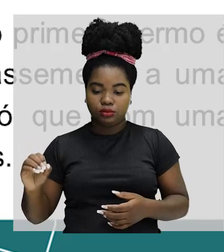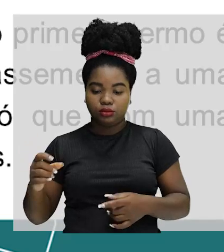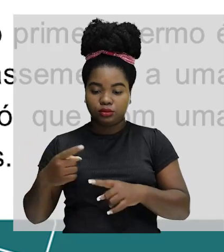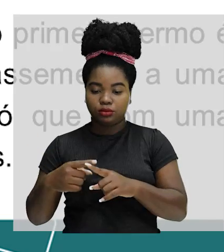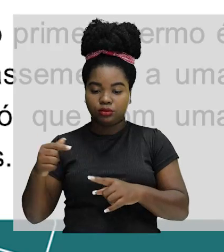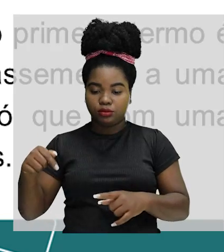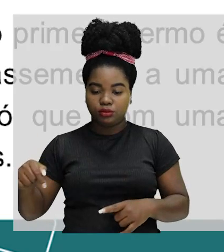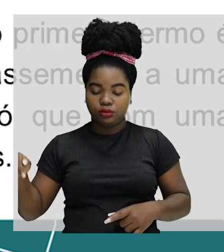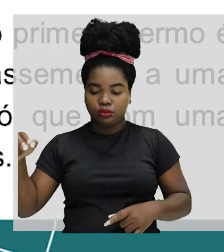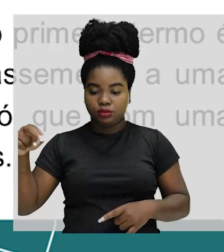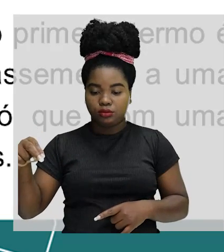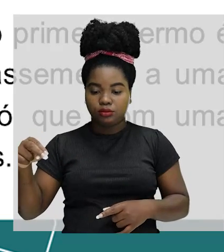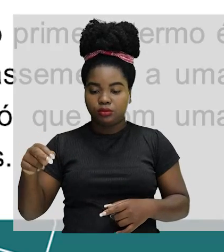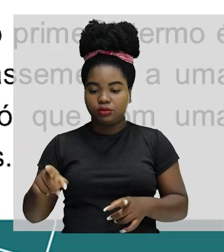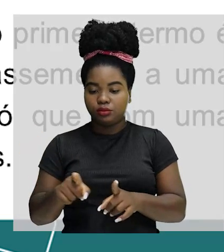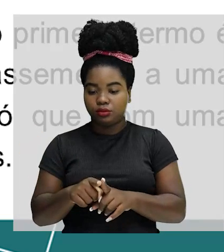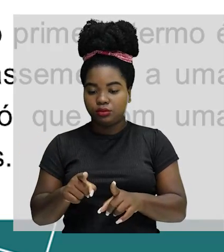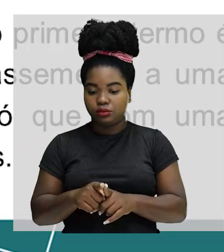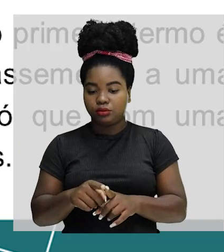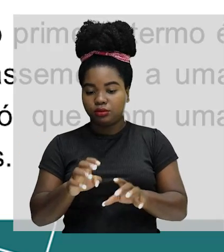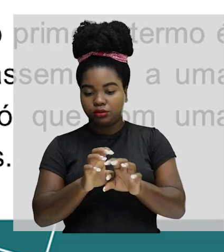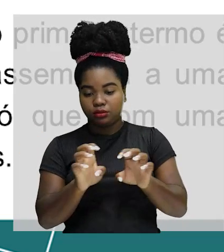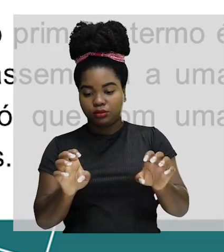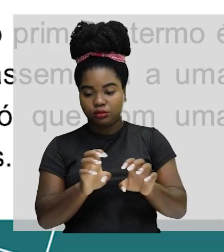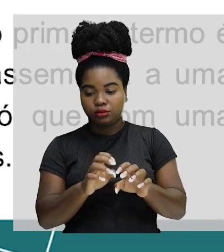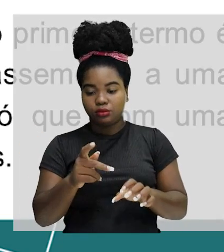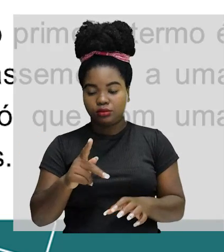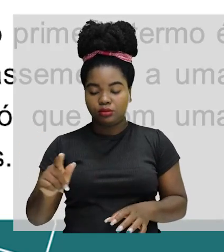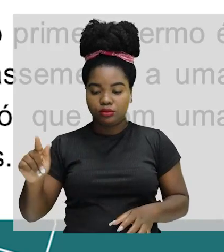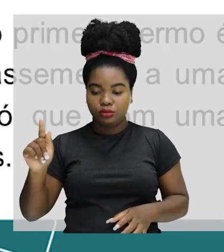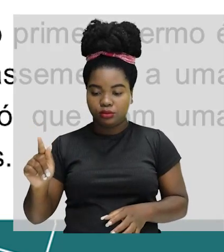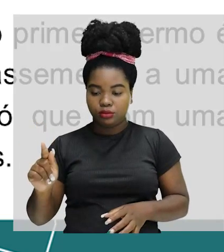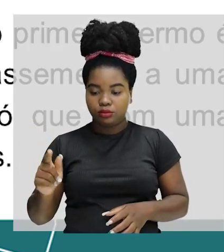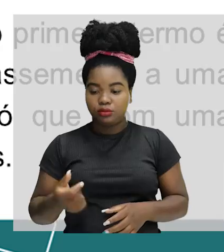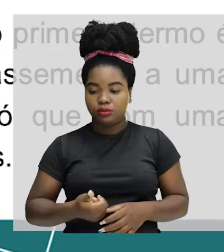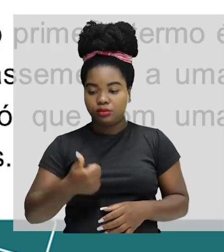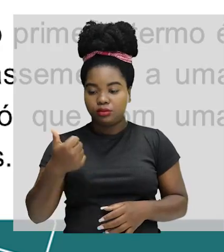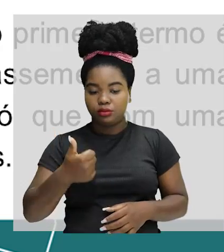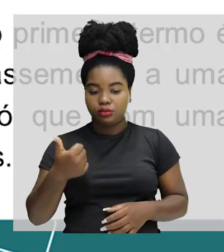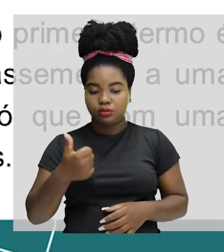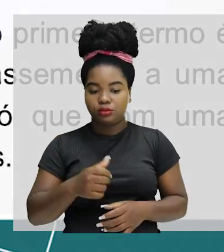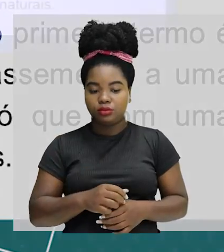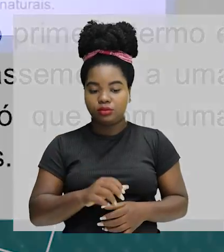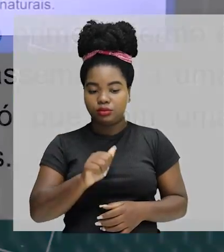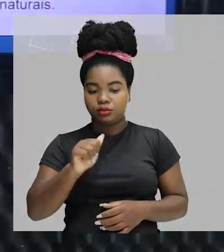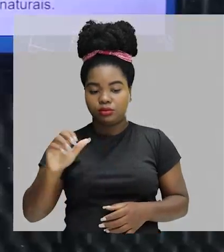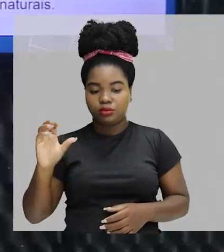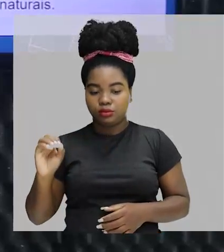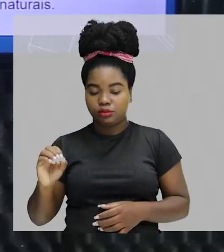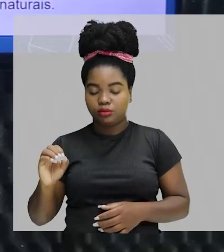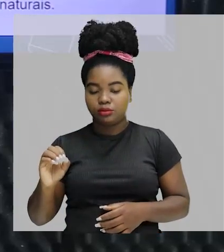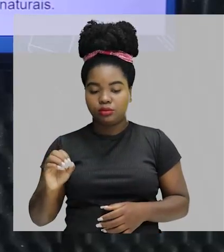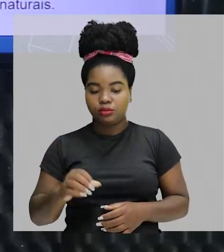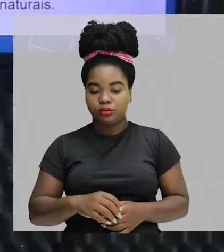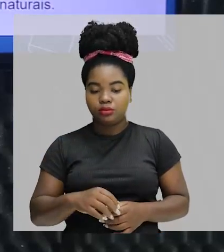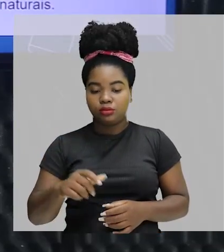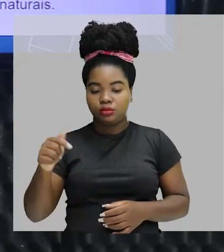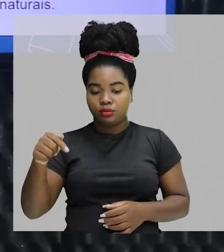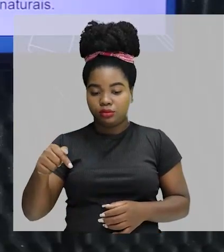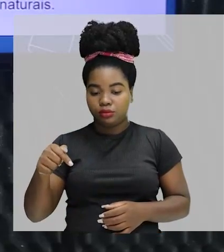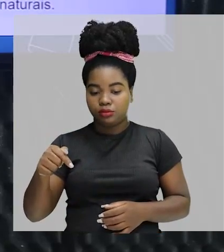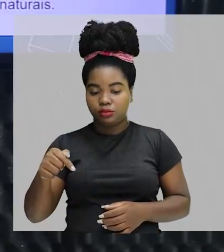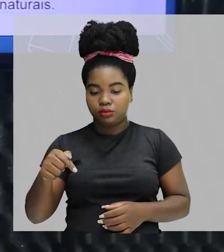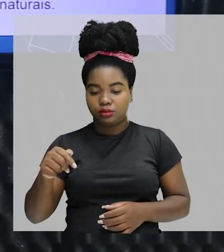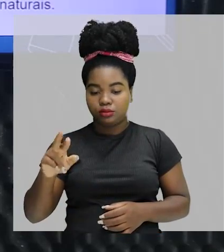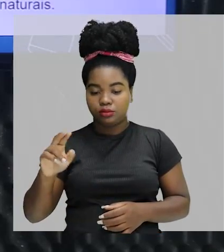n, e né, essa fórmula de uma PG cujo primeiro termo é a zero e cuja razão é q, a gente